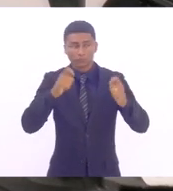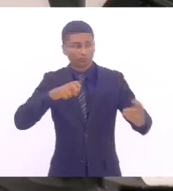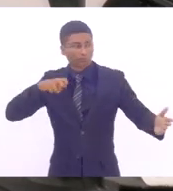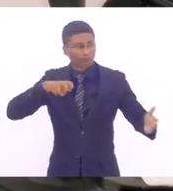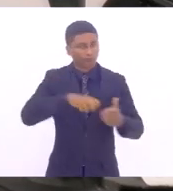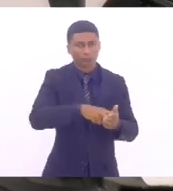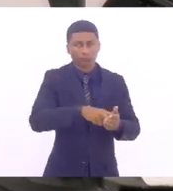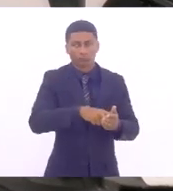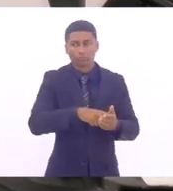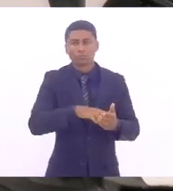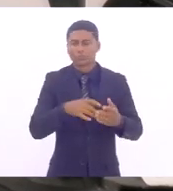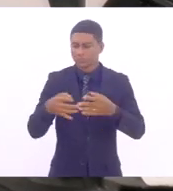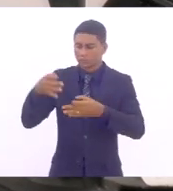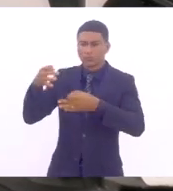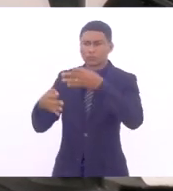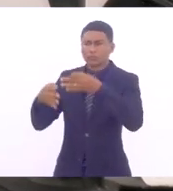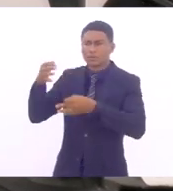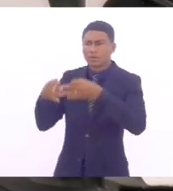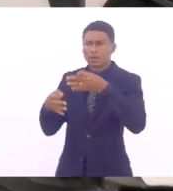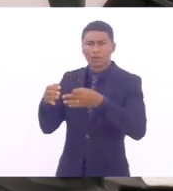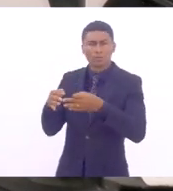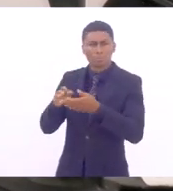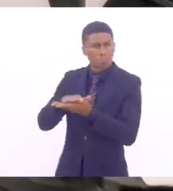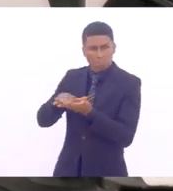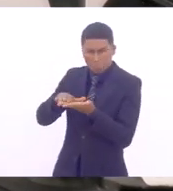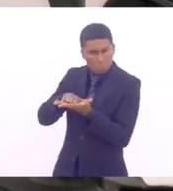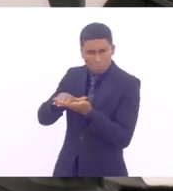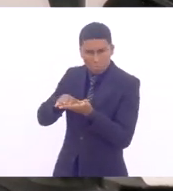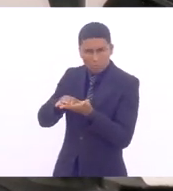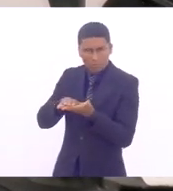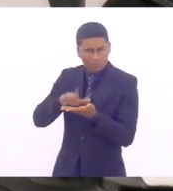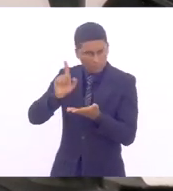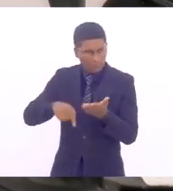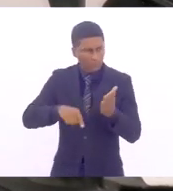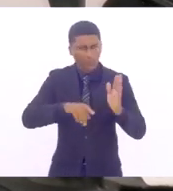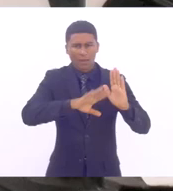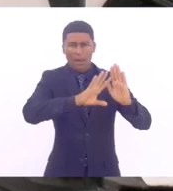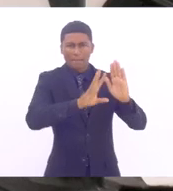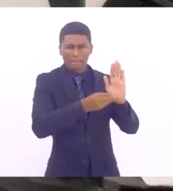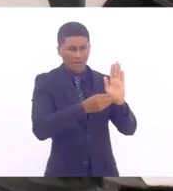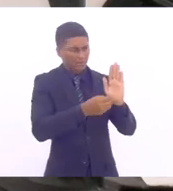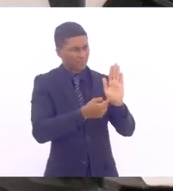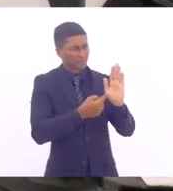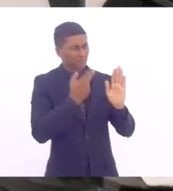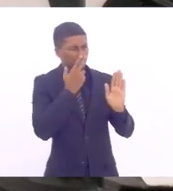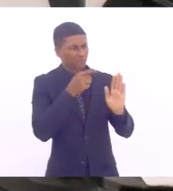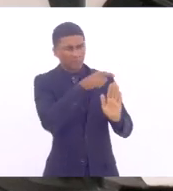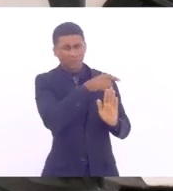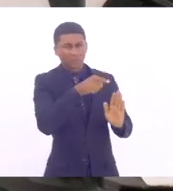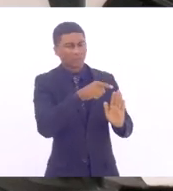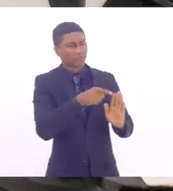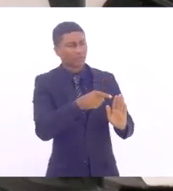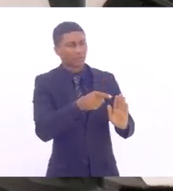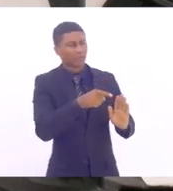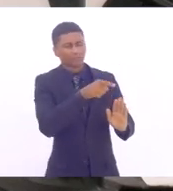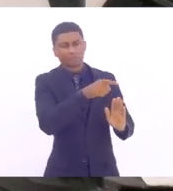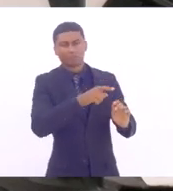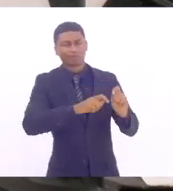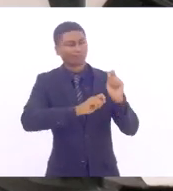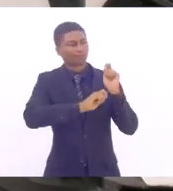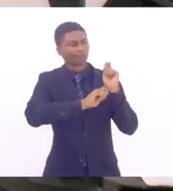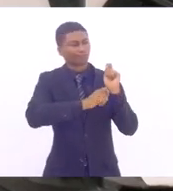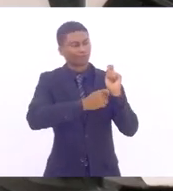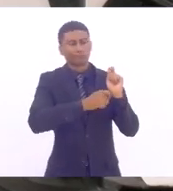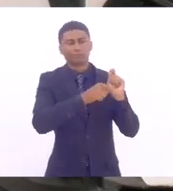judicial. Essa é uma emenda que tem aqui e que não faz o menor sentido você restringir liberdades ou direitos de pessoas sem o